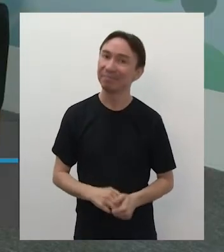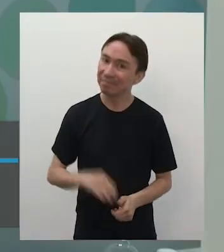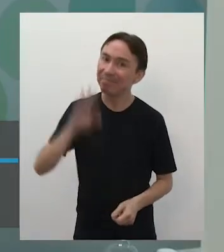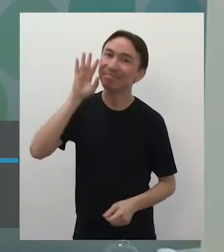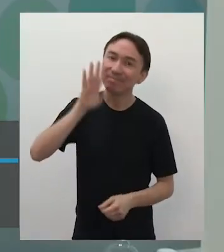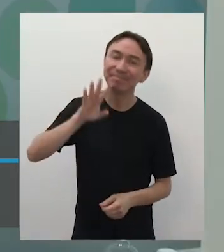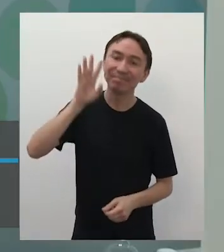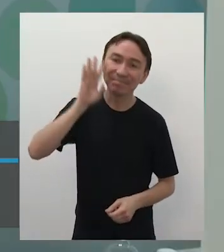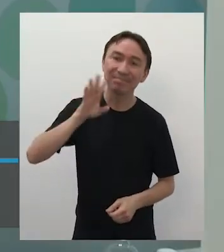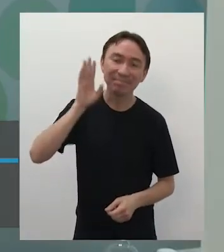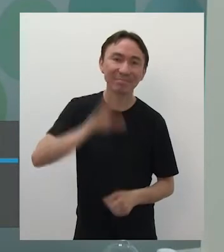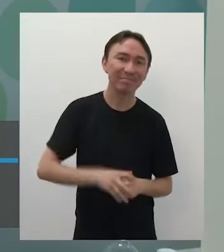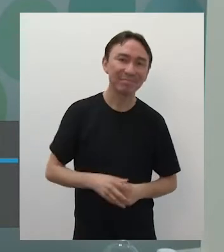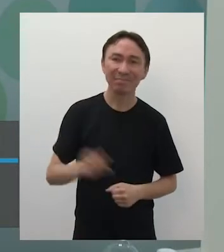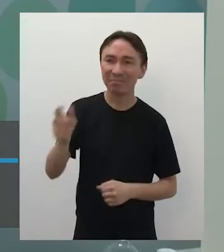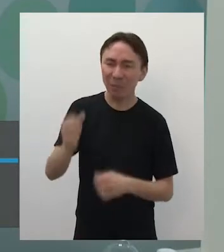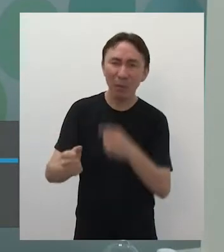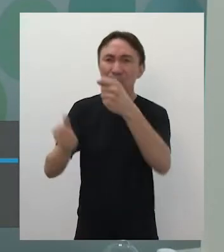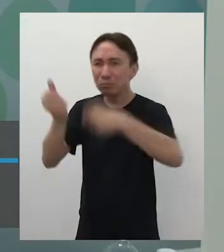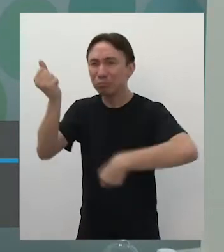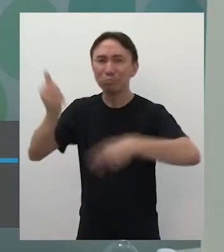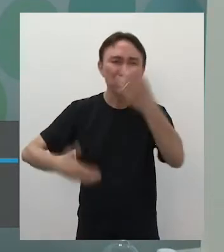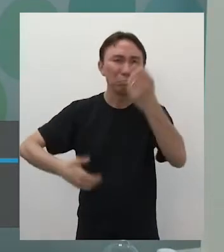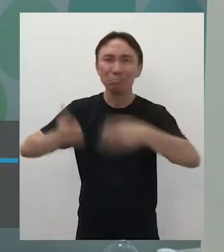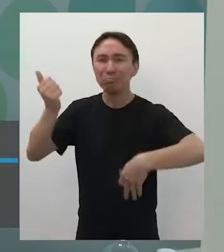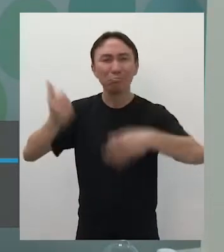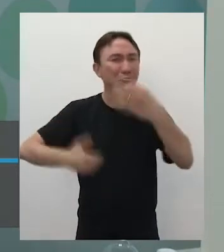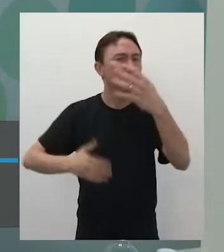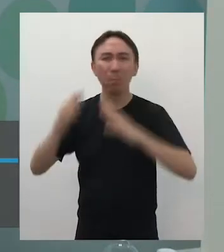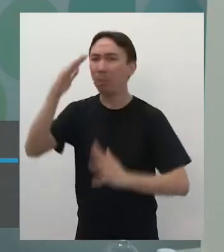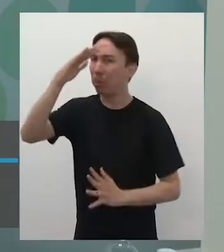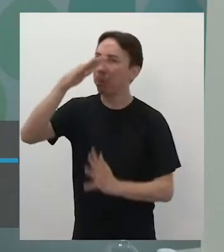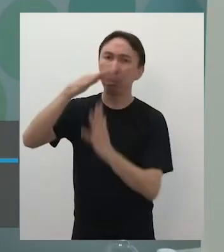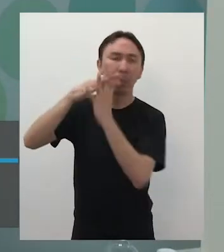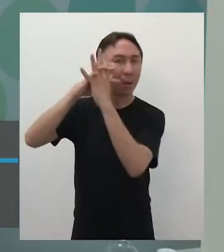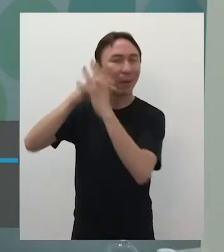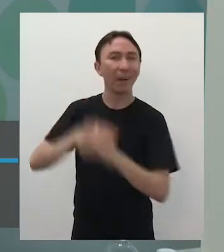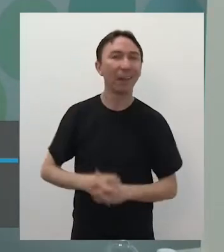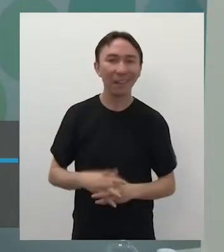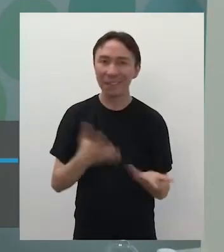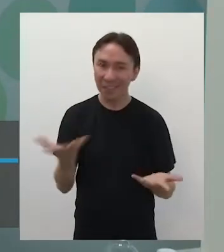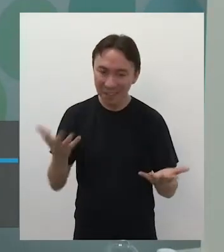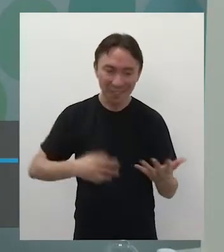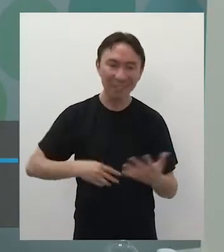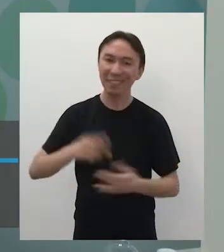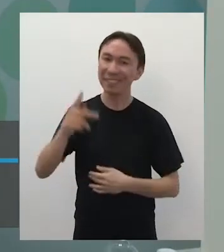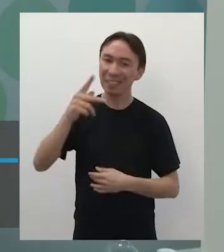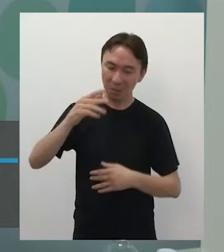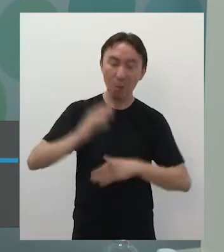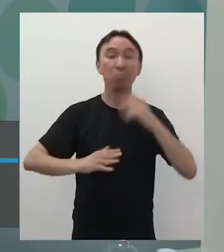que quer, gera aquele desconforto. Então, a autogestão ajuda bastante no nosso dia a dia.